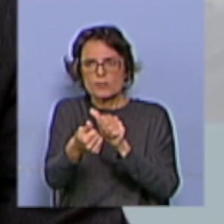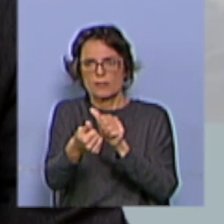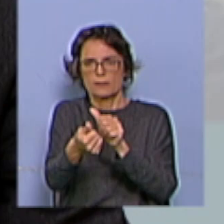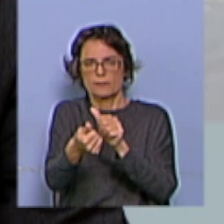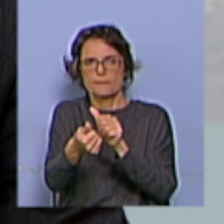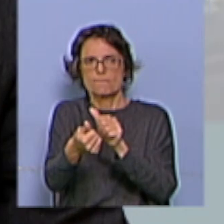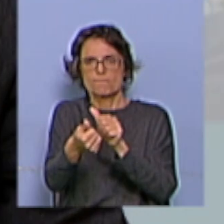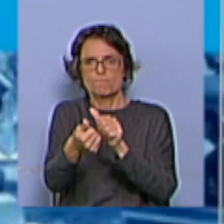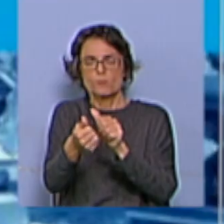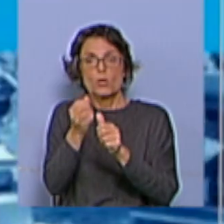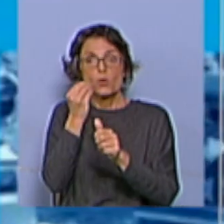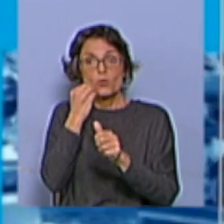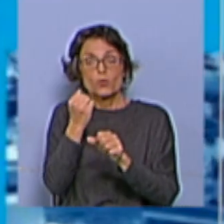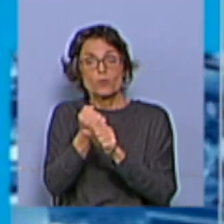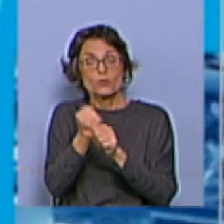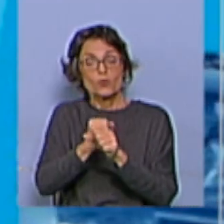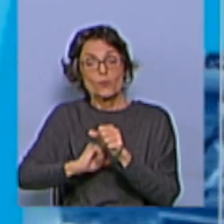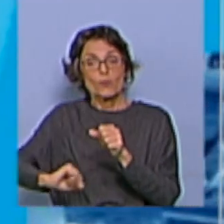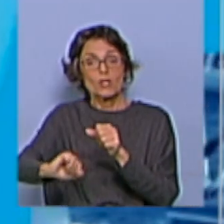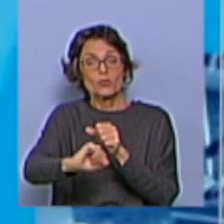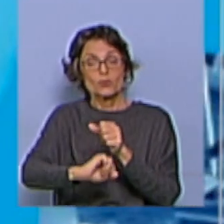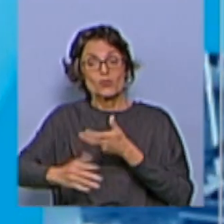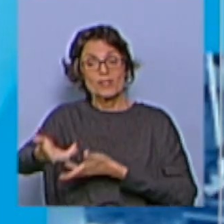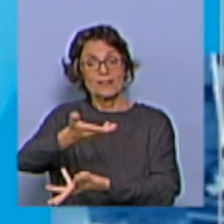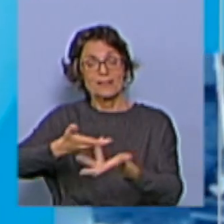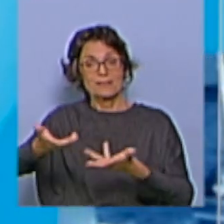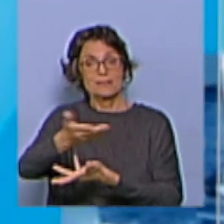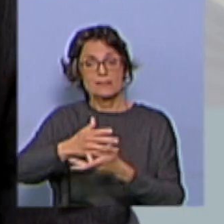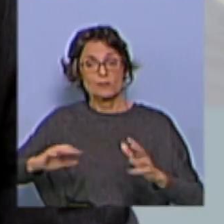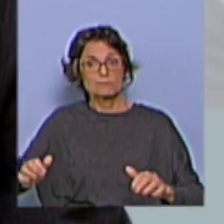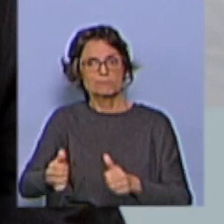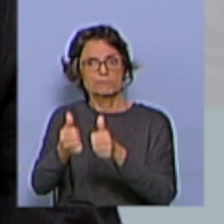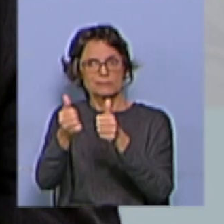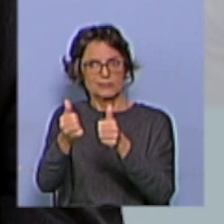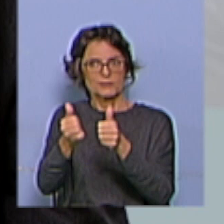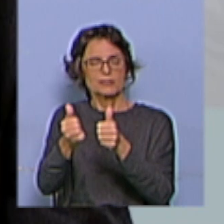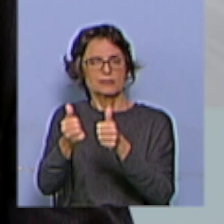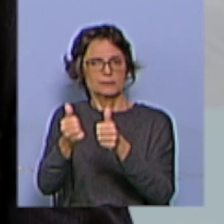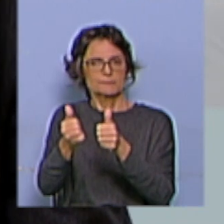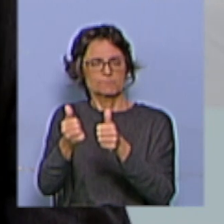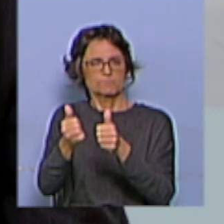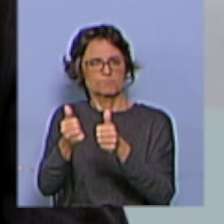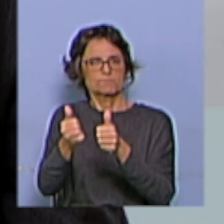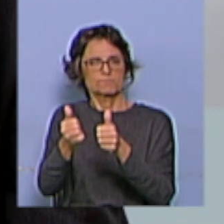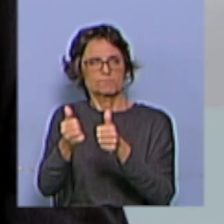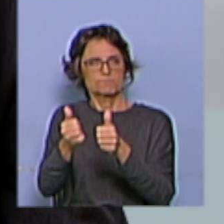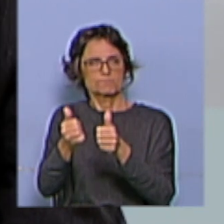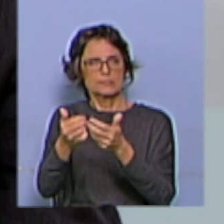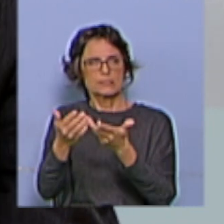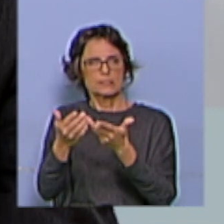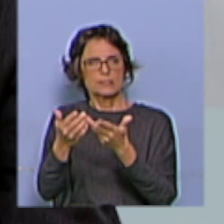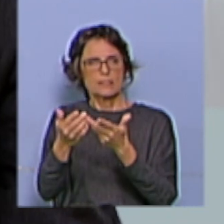podemos melhorar a nossa relação com os profissionais e com os doentes. Como é que nós podemos estar de uma forma